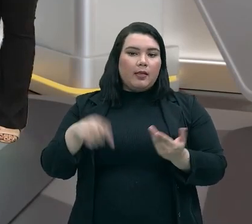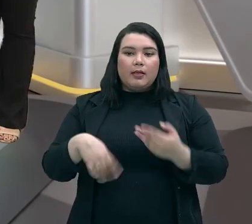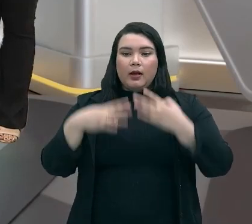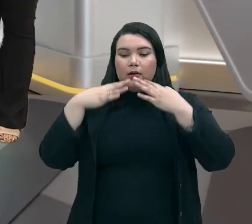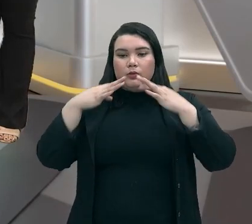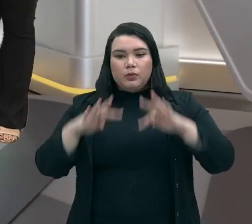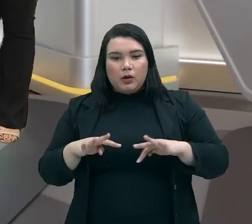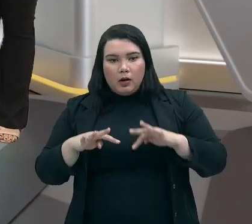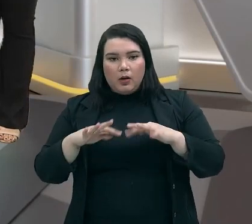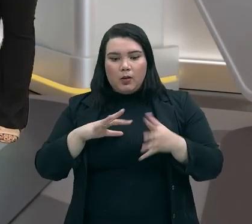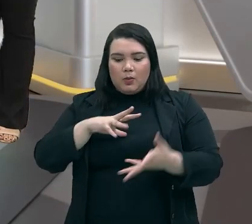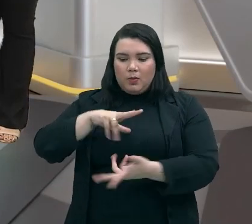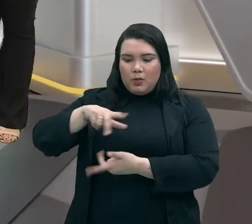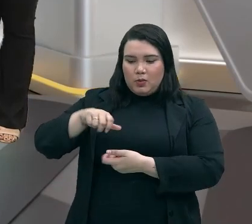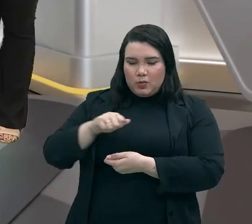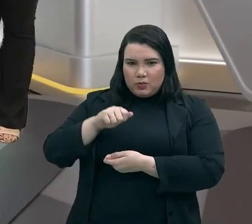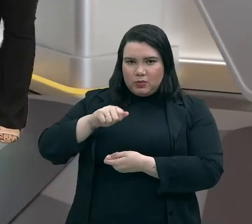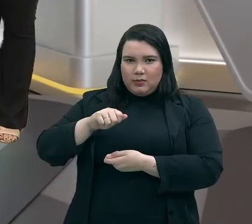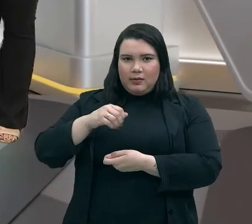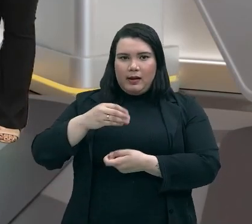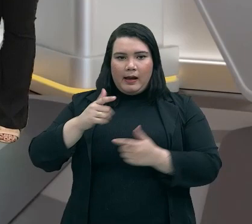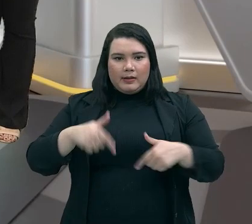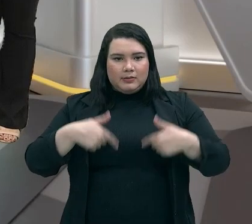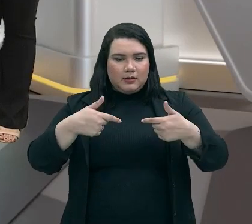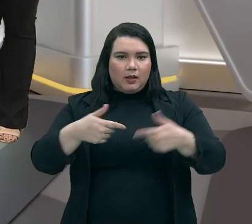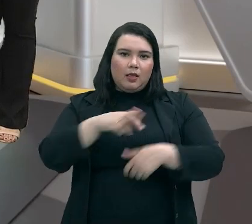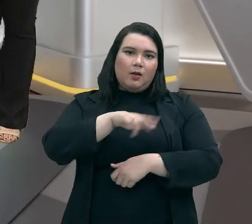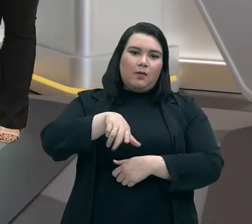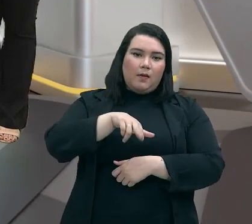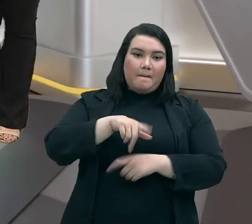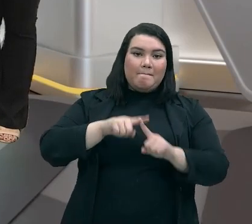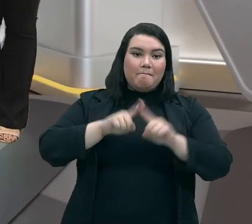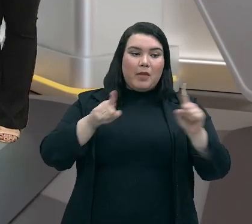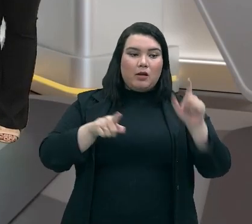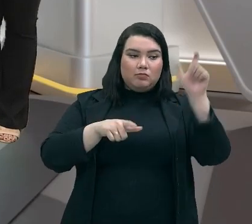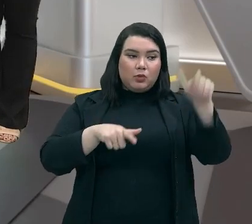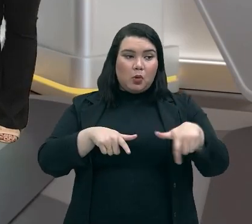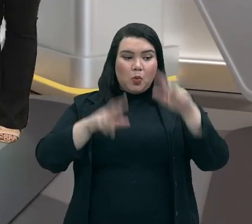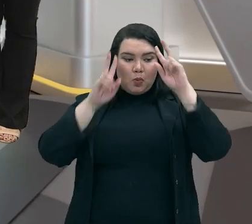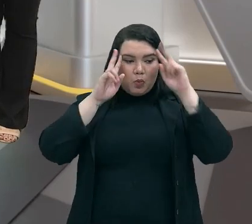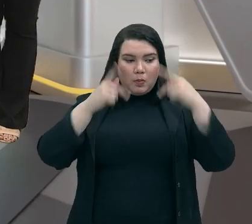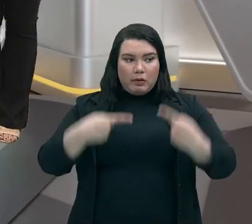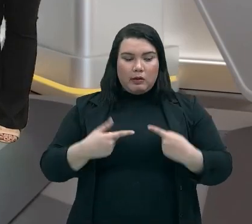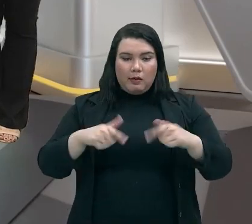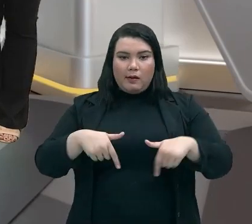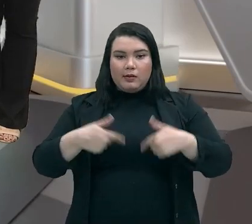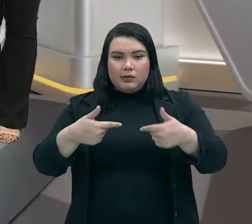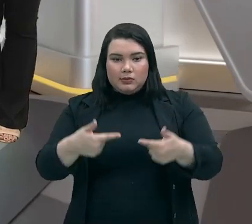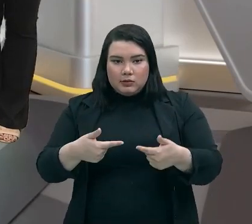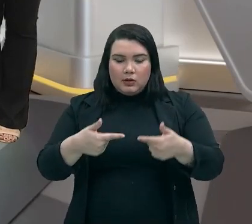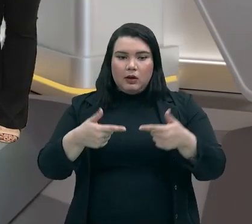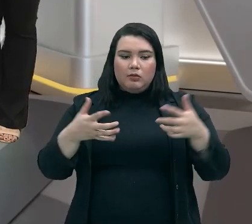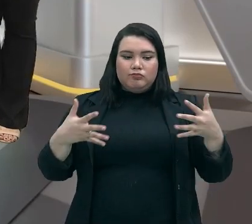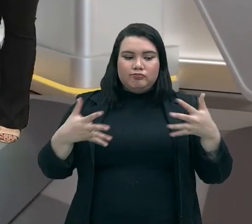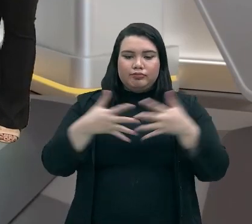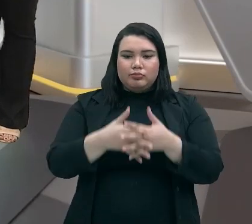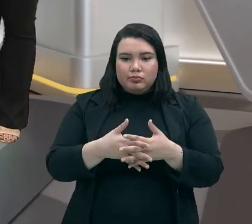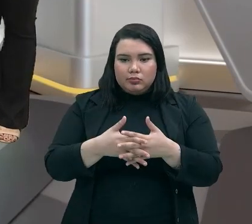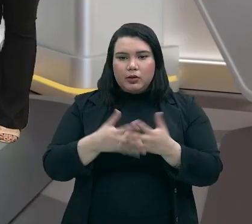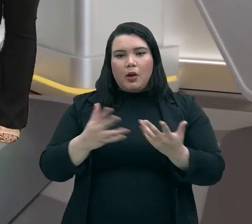planeta não agiria assim, né? As ações, as atitudes que o homem tem tomado que acabaram levando,